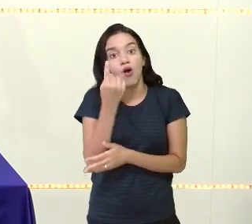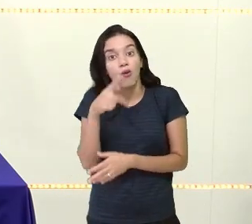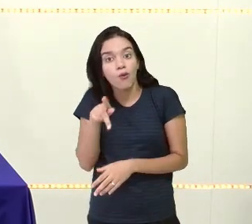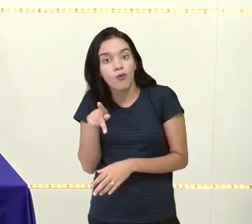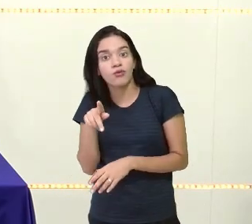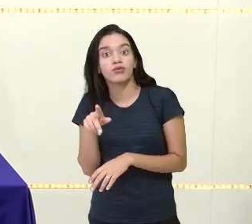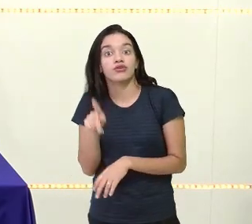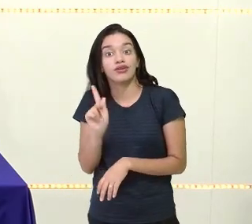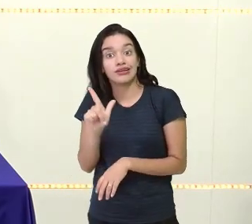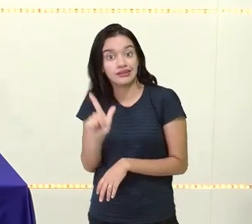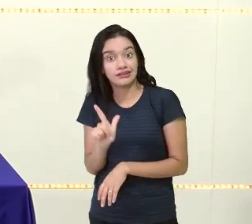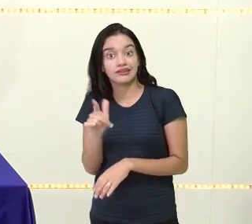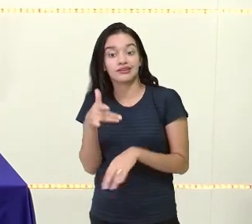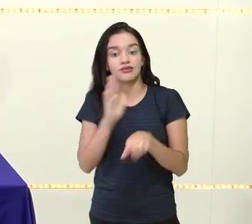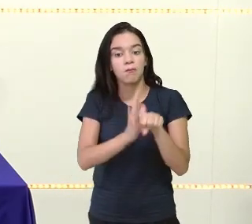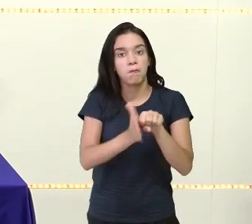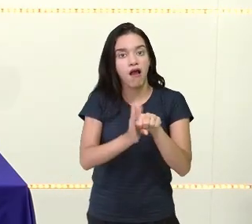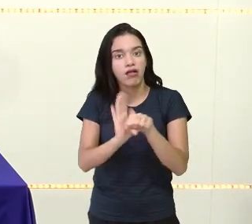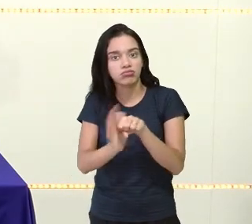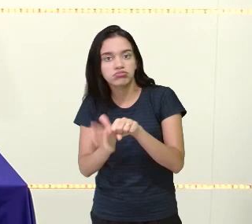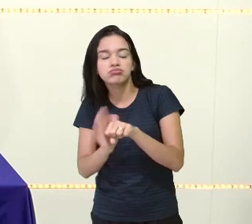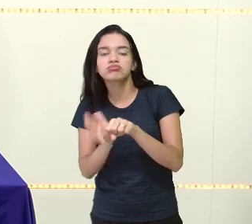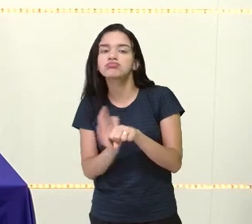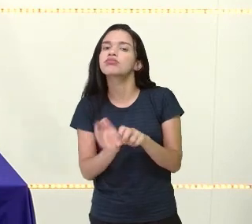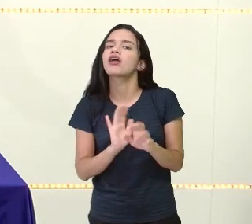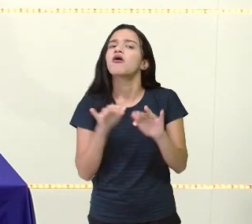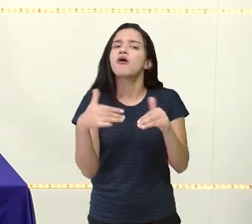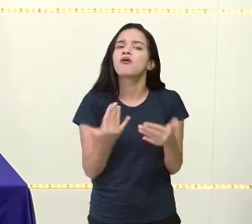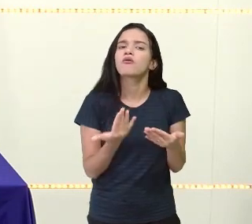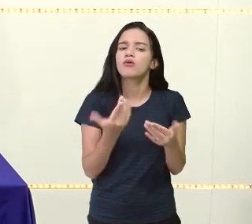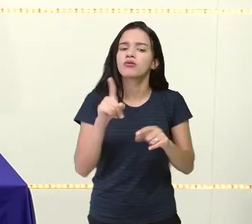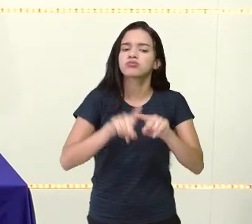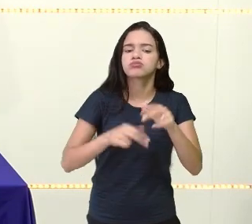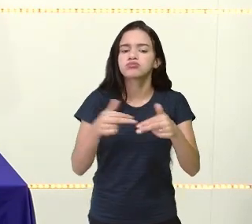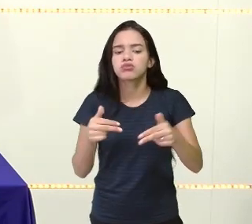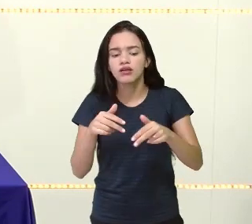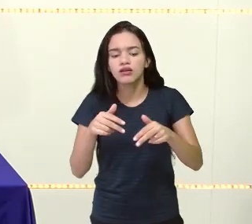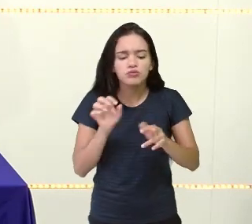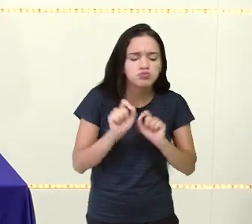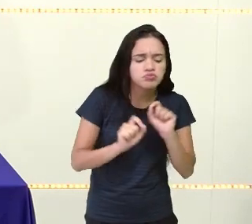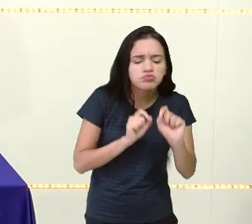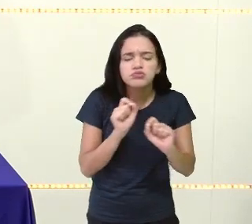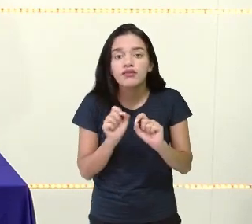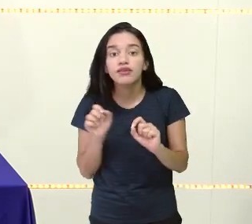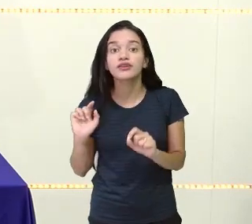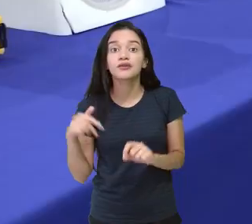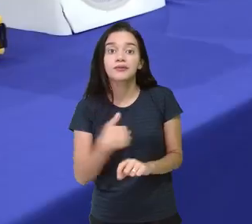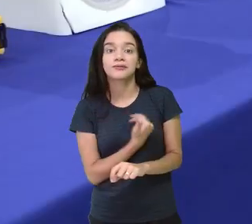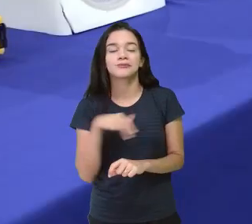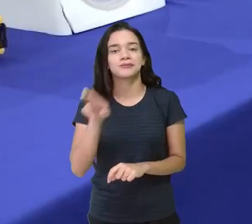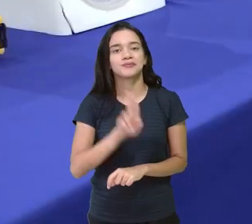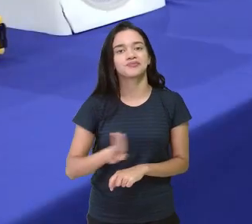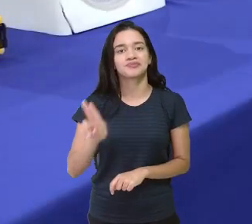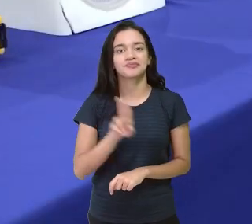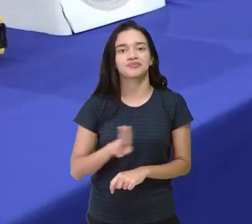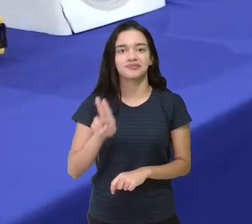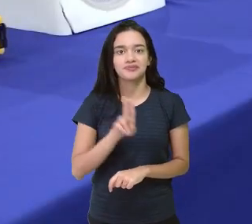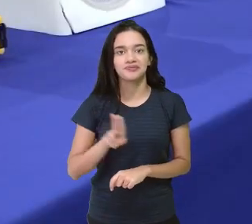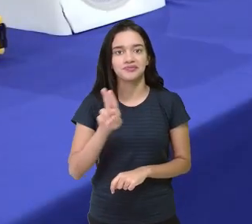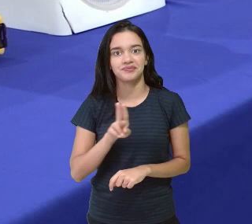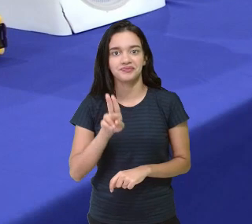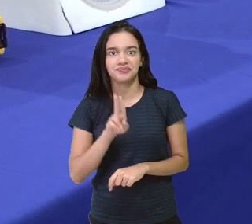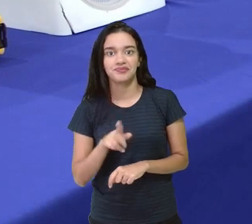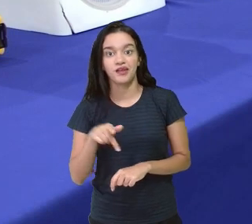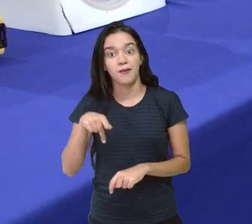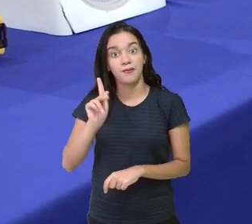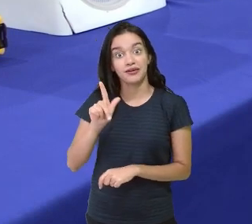batata, 2 quilos de cenoura. Conta aí para mim, qual é desses instrumentos que a gente vai utilizar para a grandeza